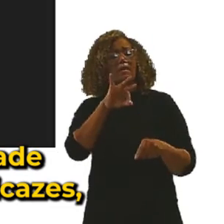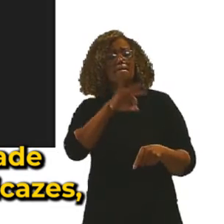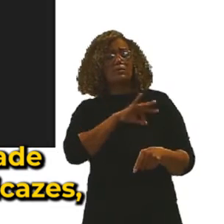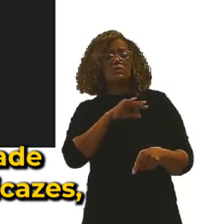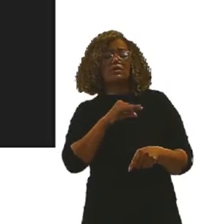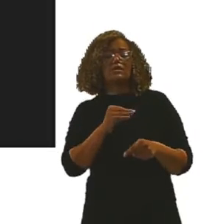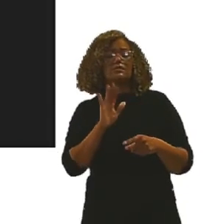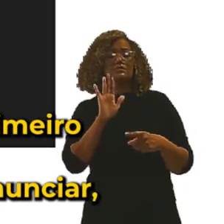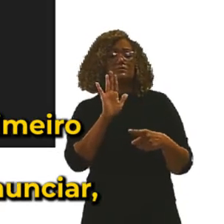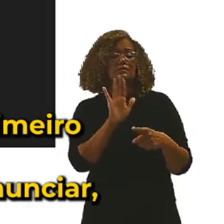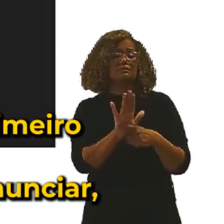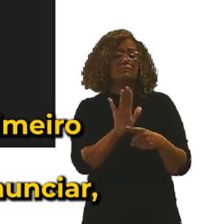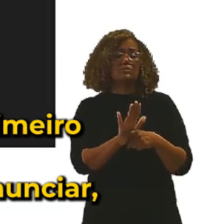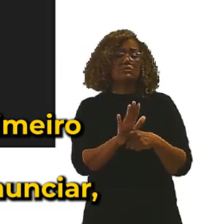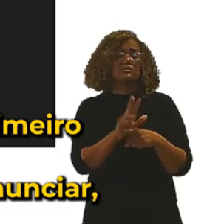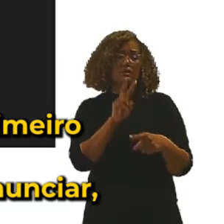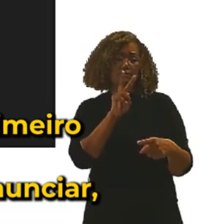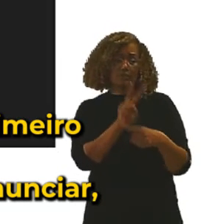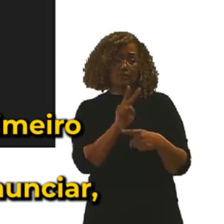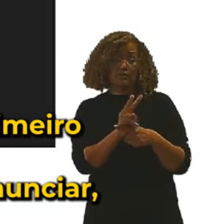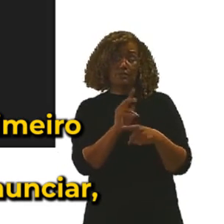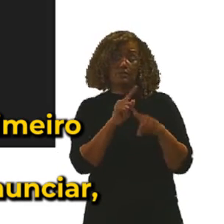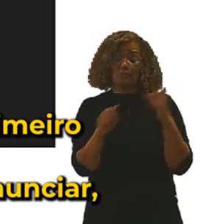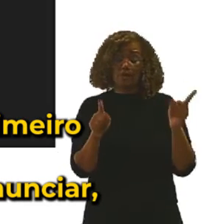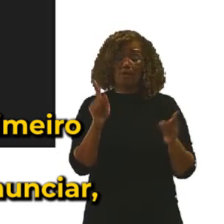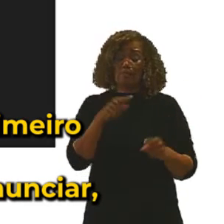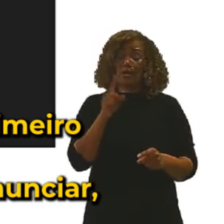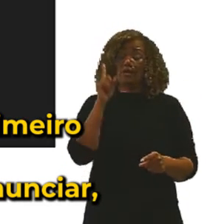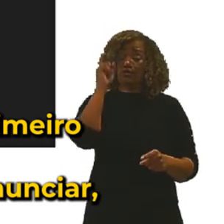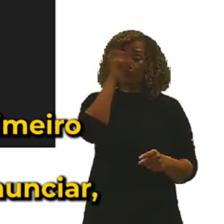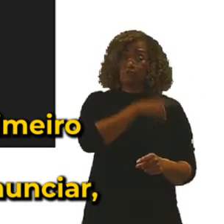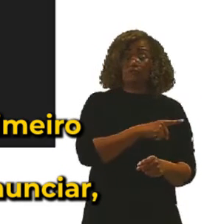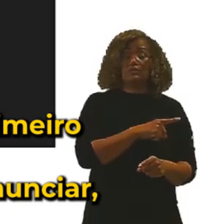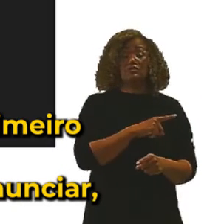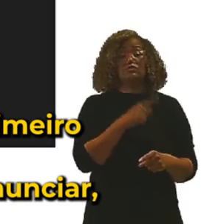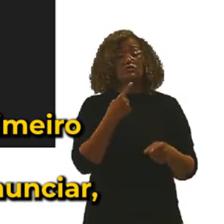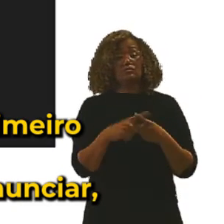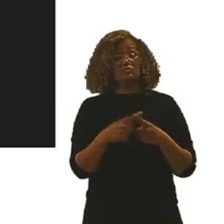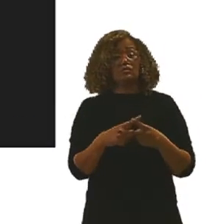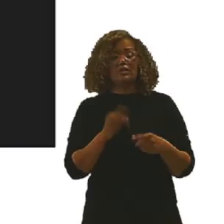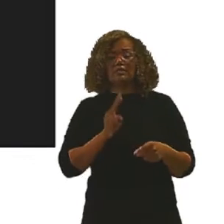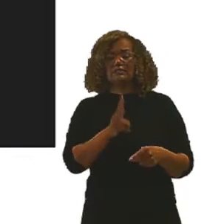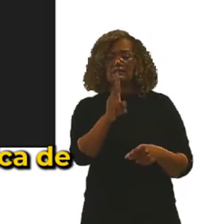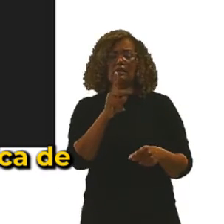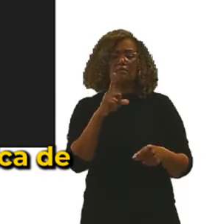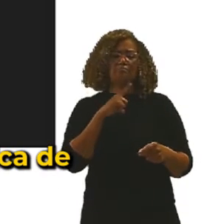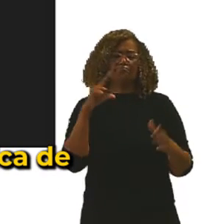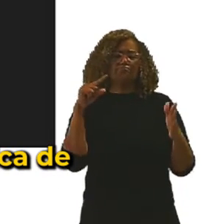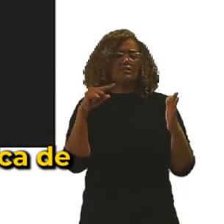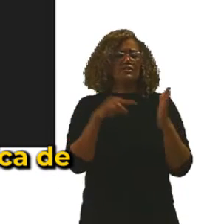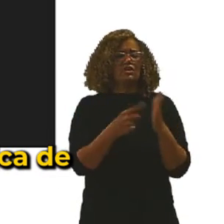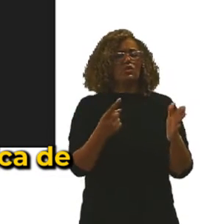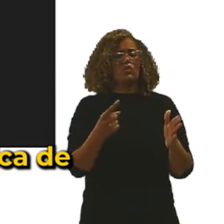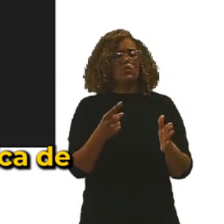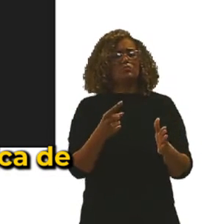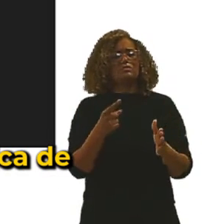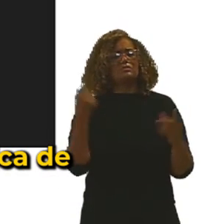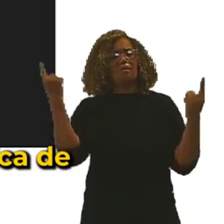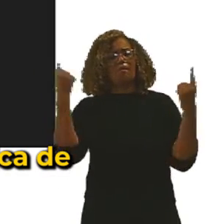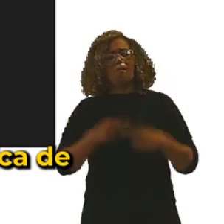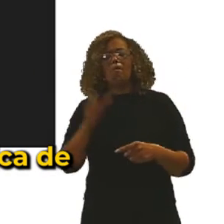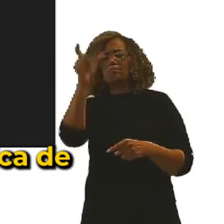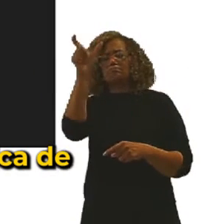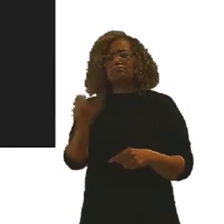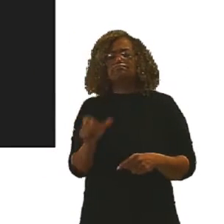protetivas e eficazes, né? Já que foi muito difícil para ela dar esse primeiro passo, porque existe uma grande tendência de denunciar quando há uma